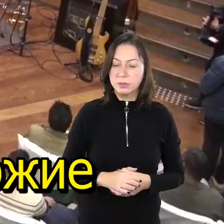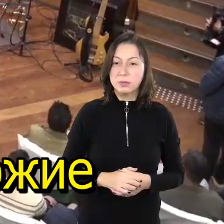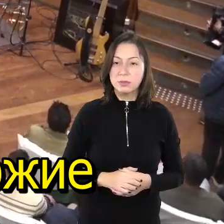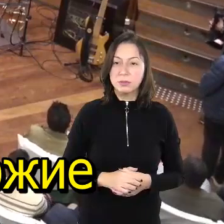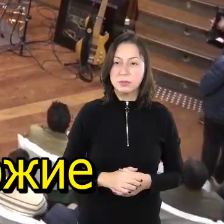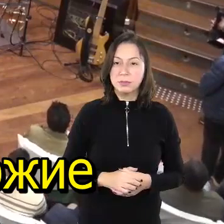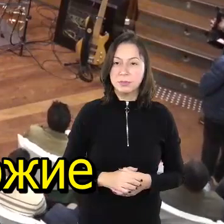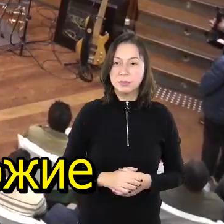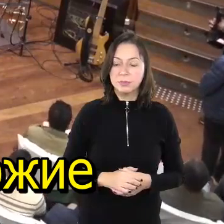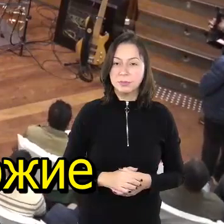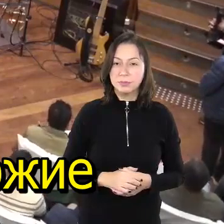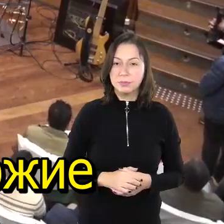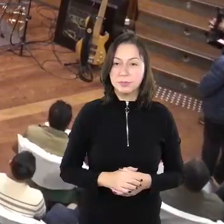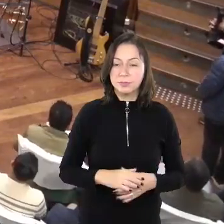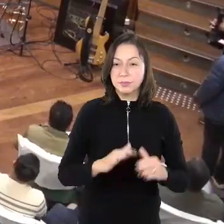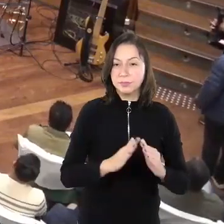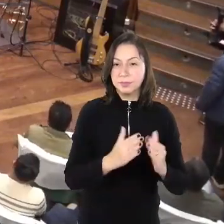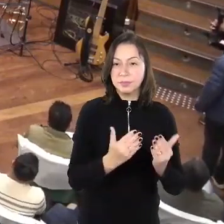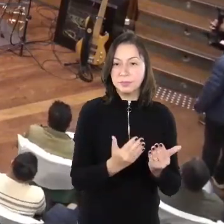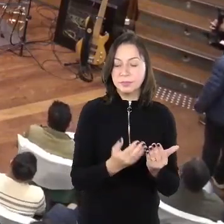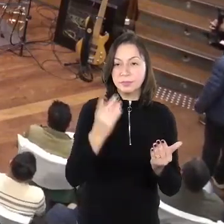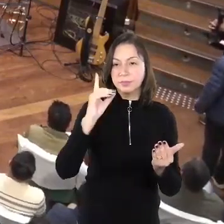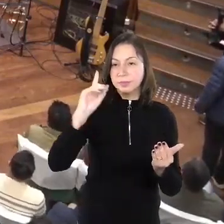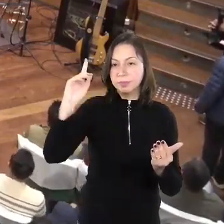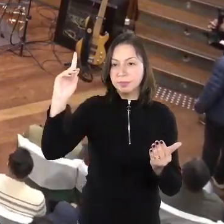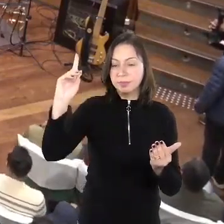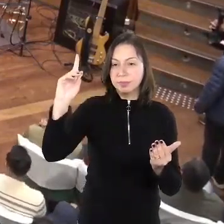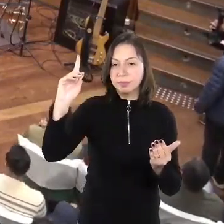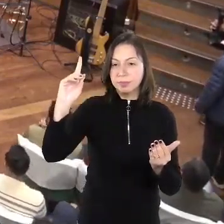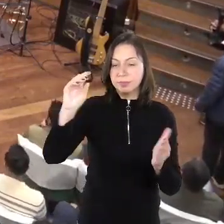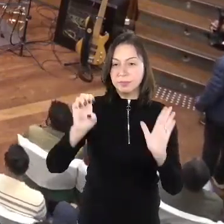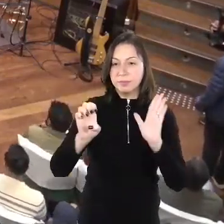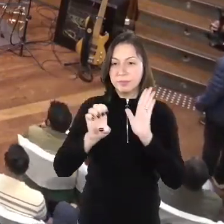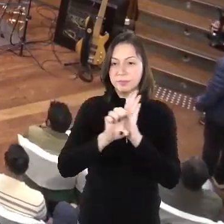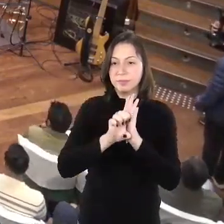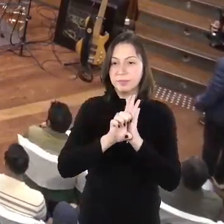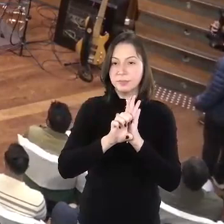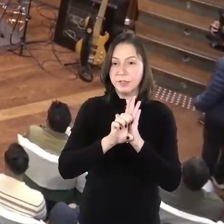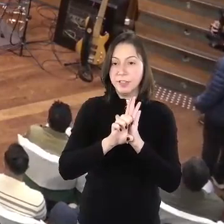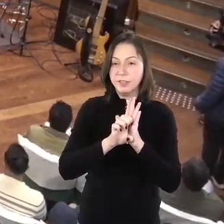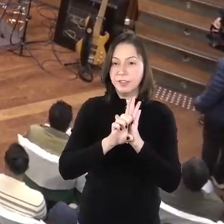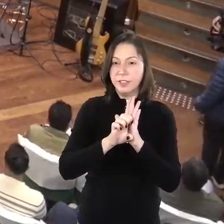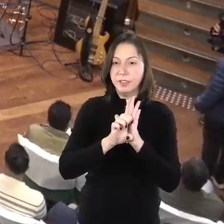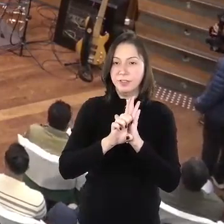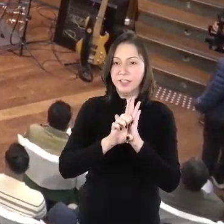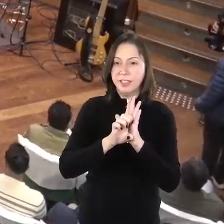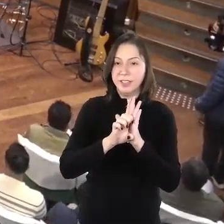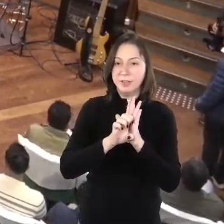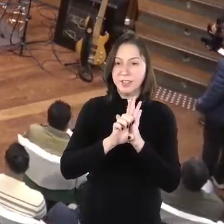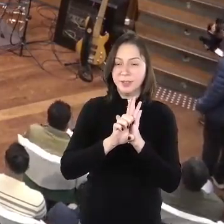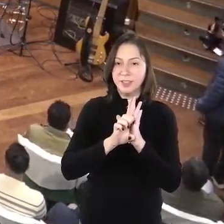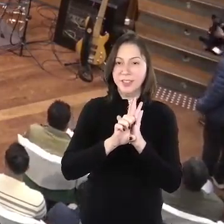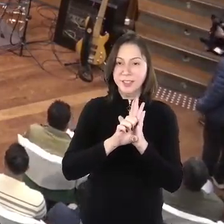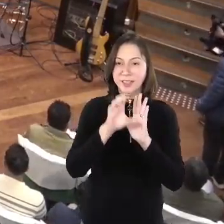Irmãos, vamos abrir a palavra de Deus em Êxodo, capítulo 29,